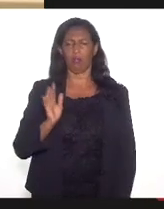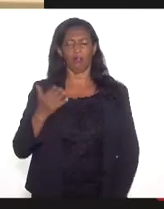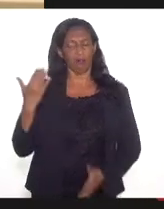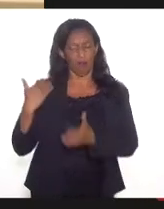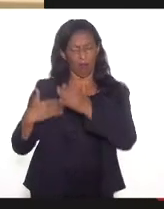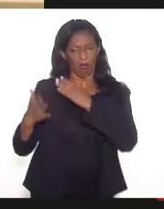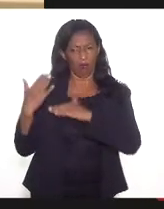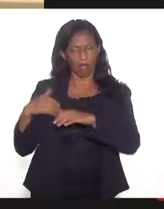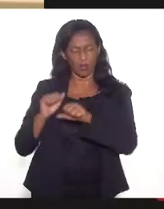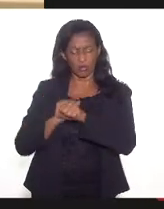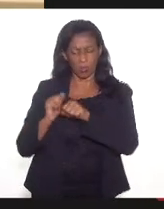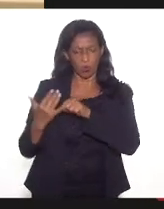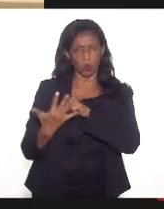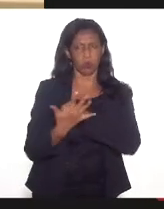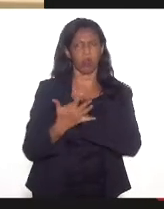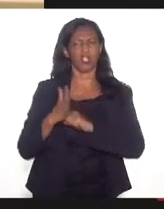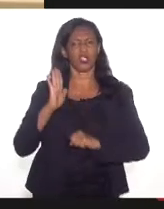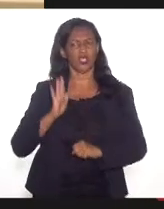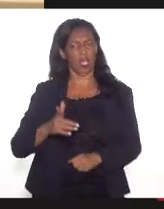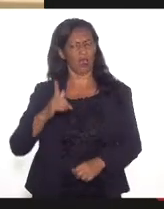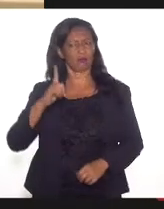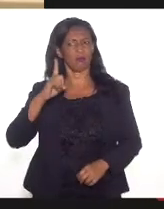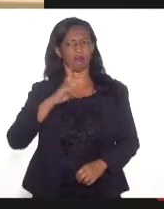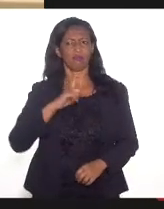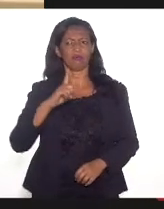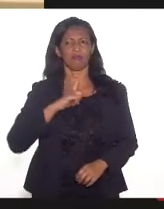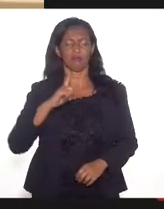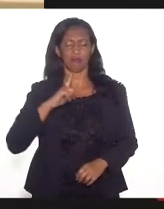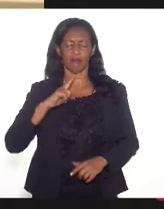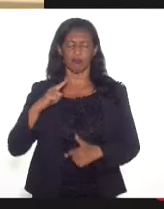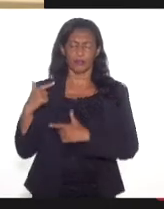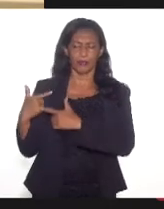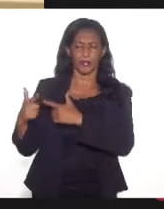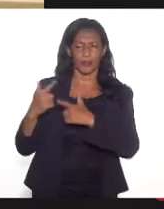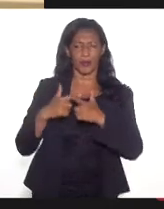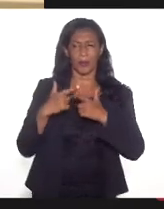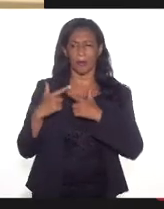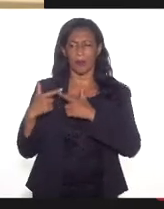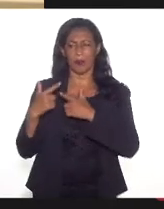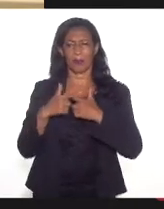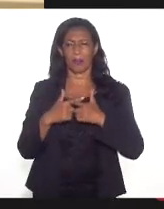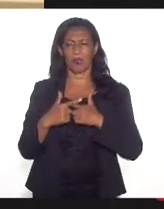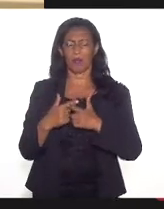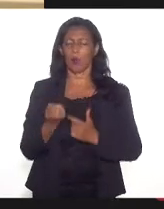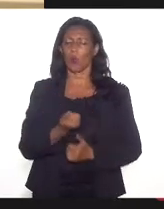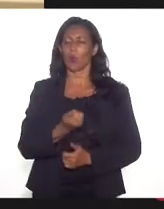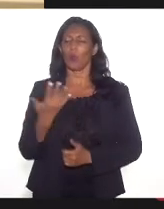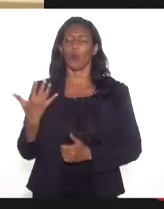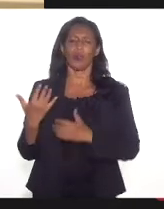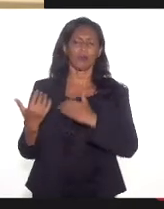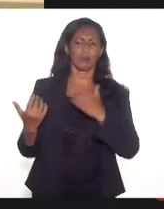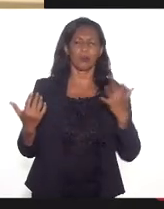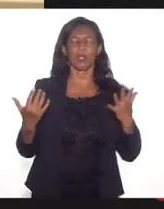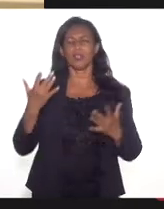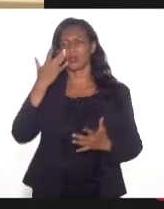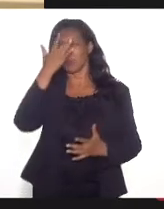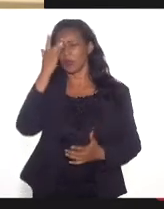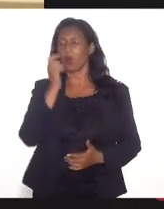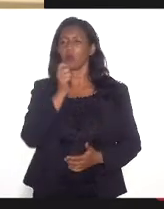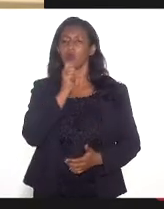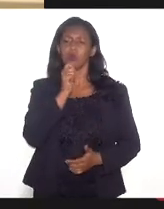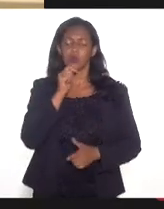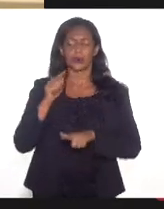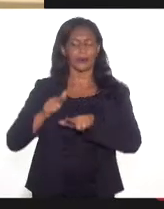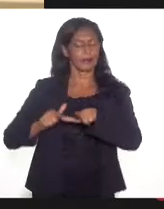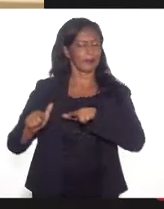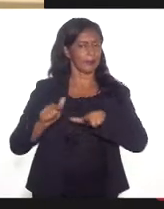um quadro muito dramático sobre o quanto as pessoas estão hoje desempregadas.